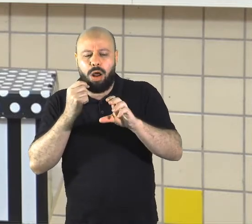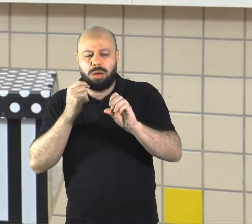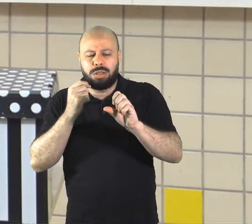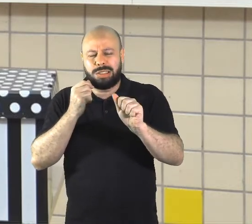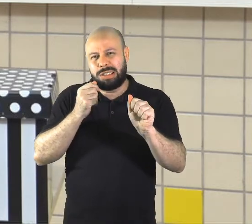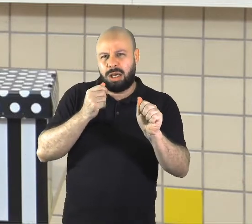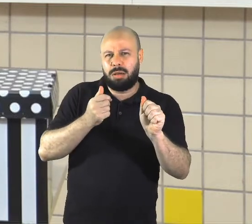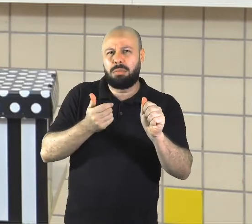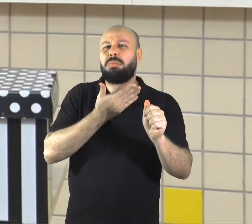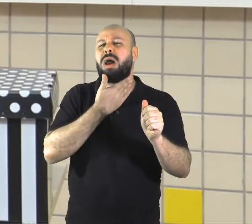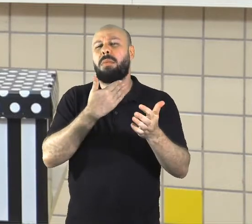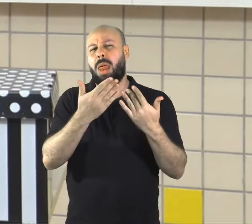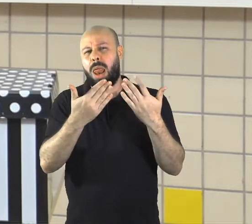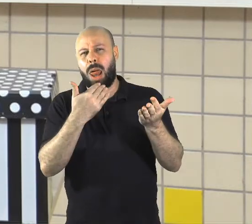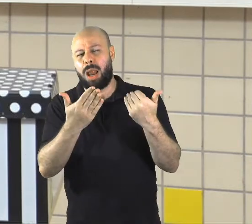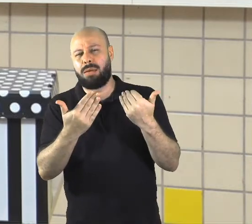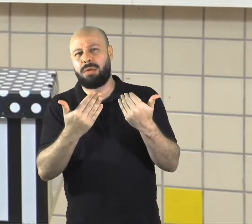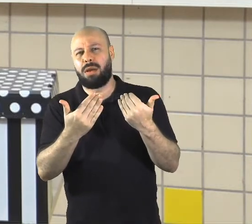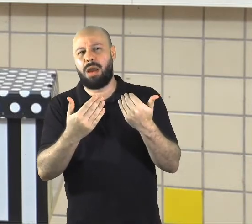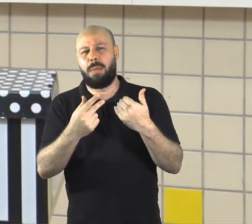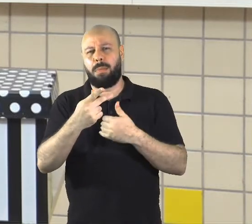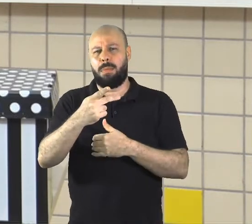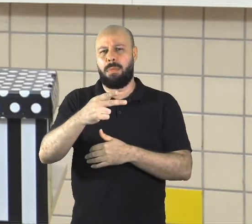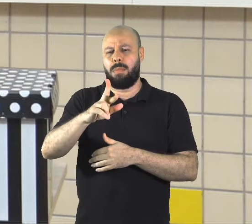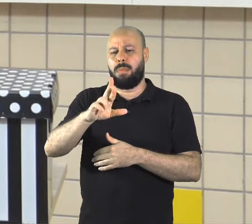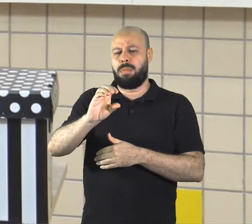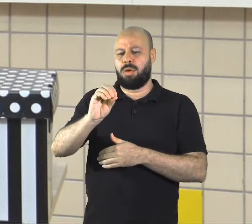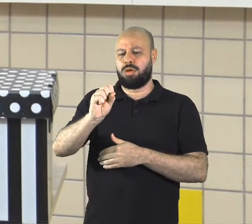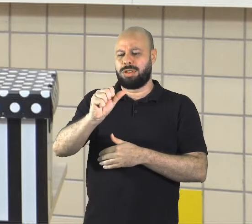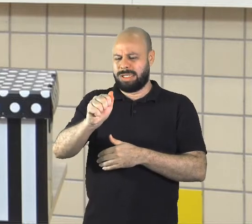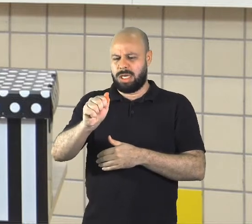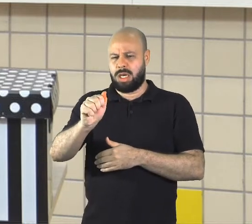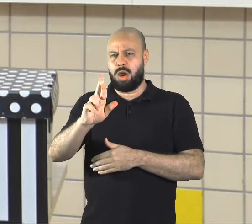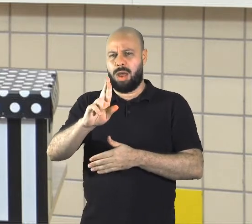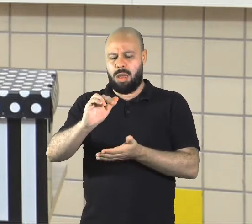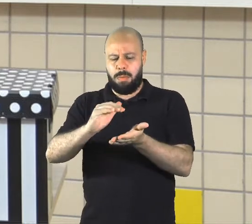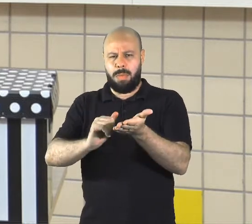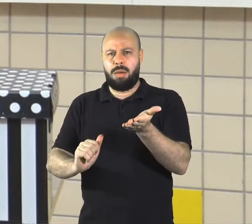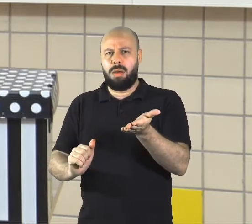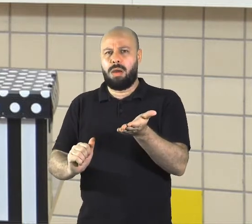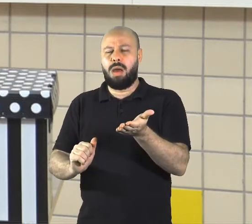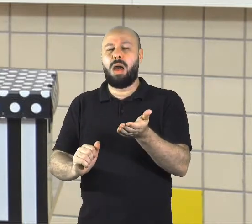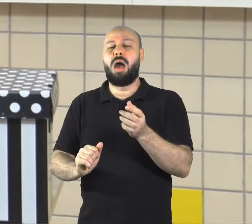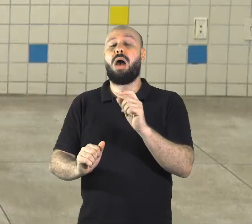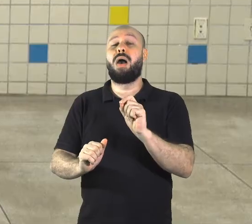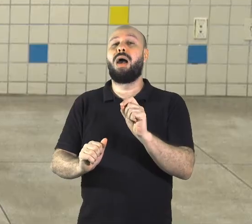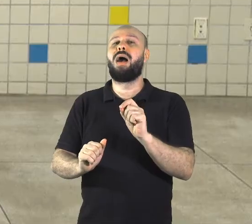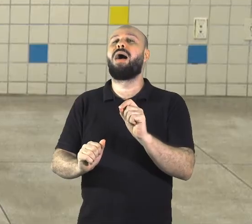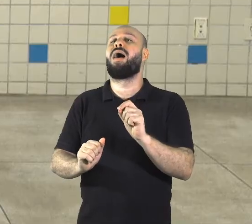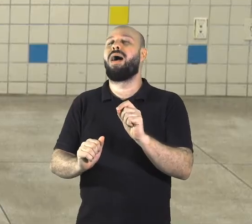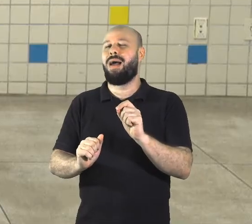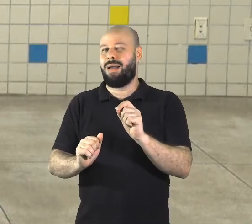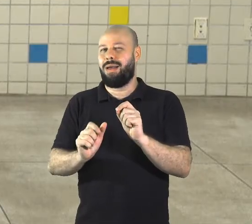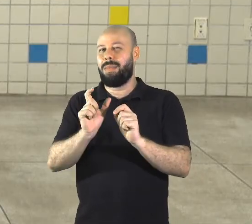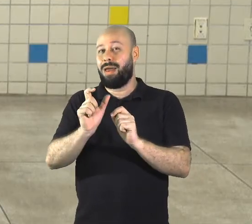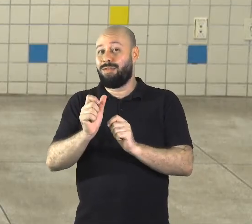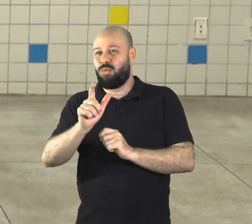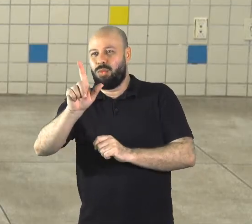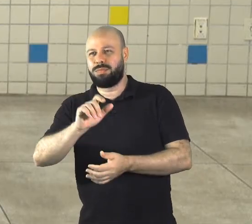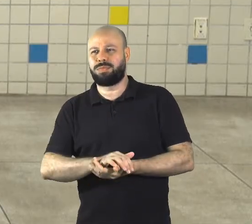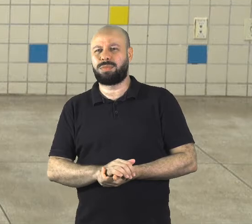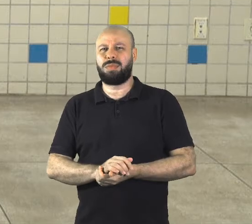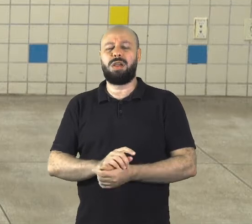Bater um papo ou um texto em prosa, sem rimas, certo? E a outra perguntinha, como eles ficaram